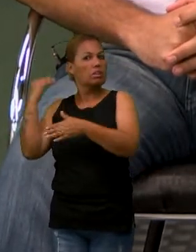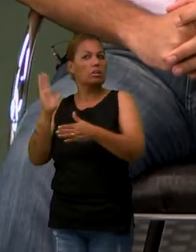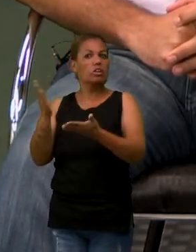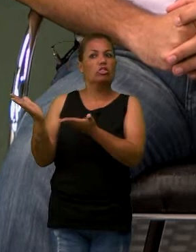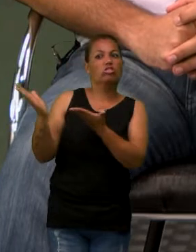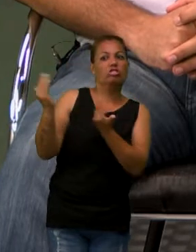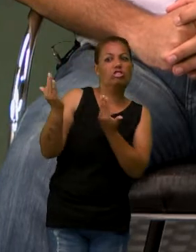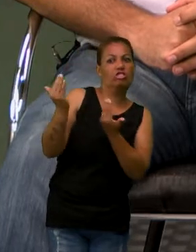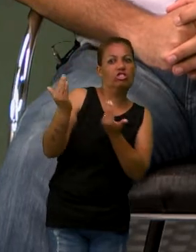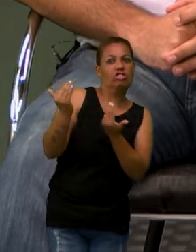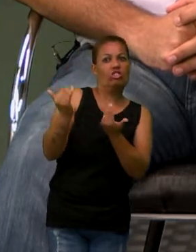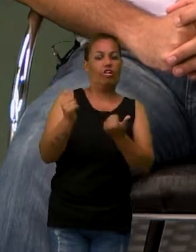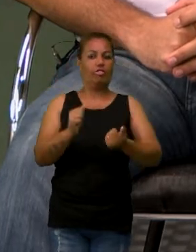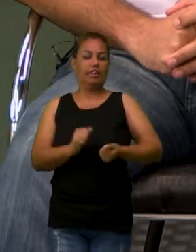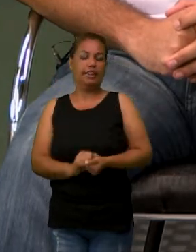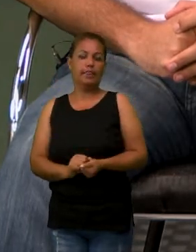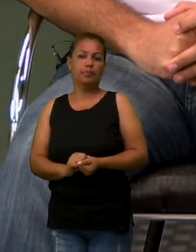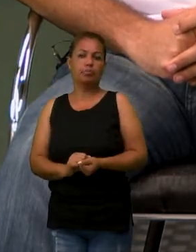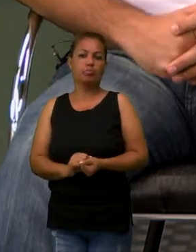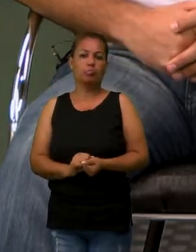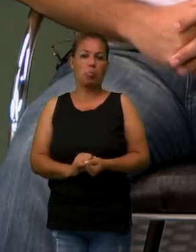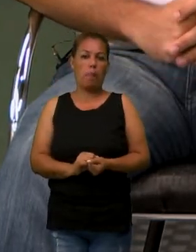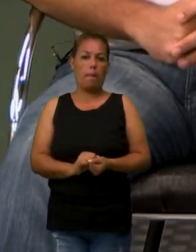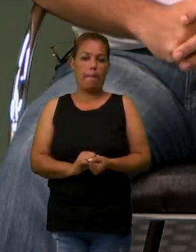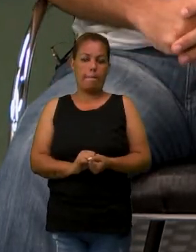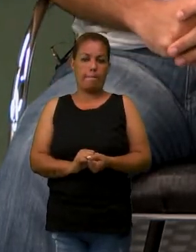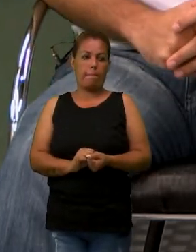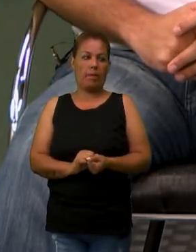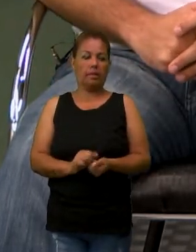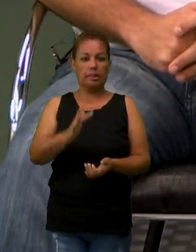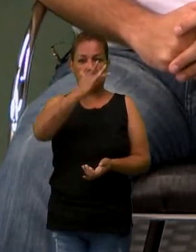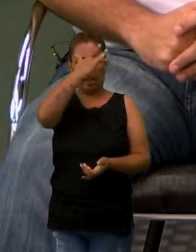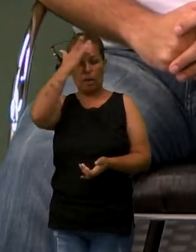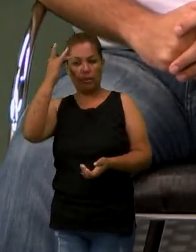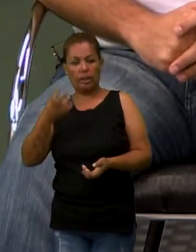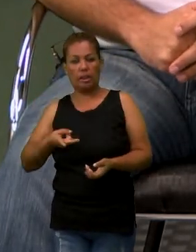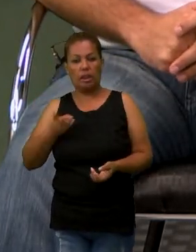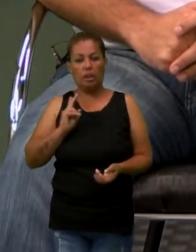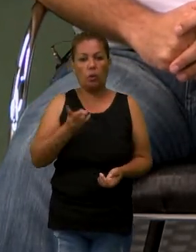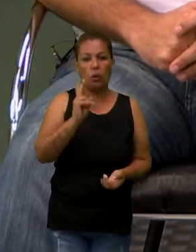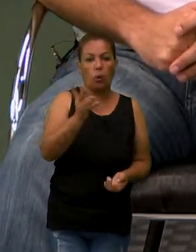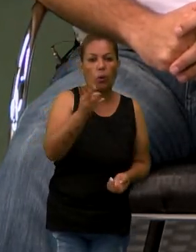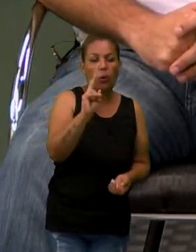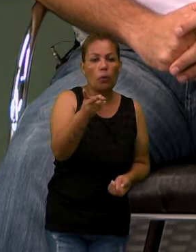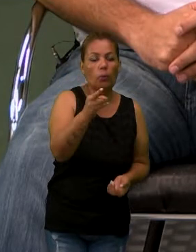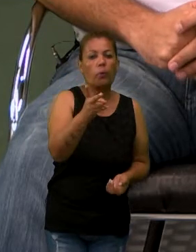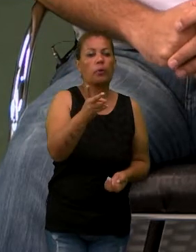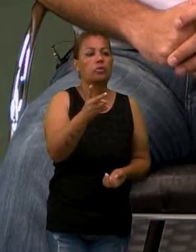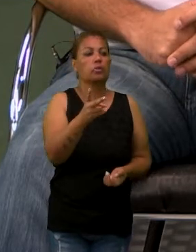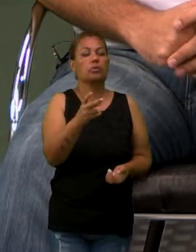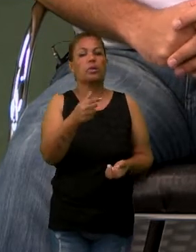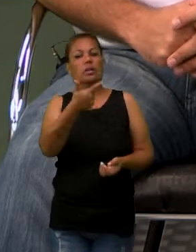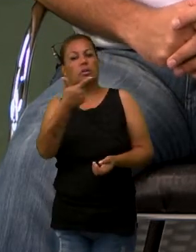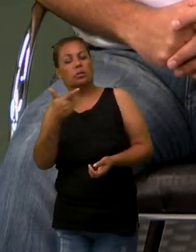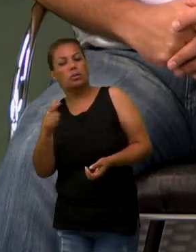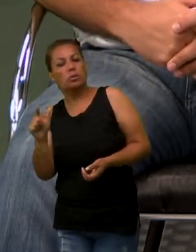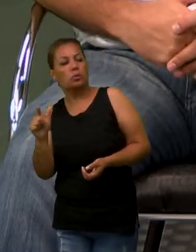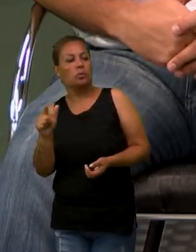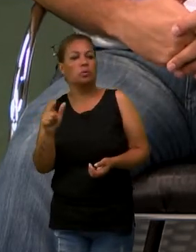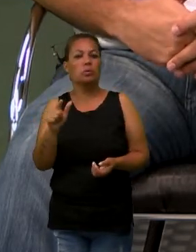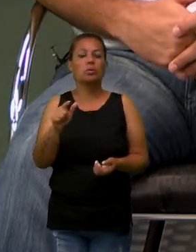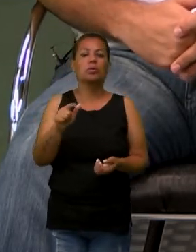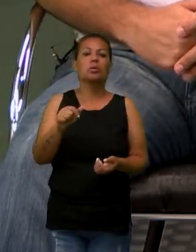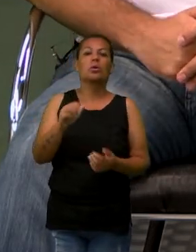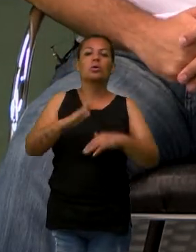tudo jovem se a pessoa quiser continuar com a gente na nos outros na